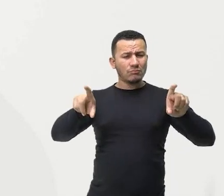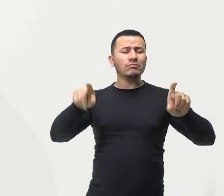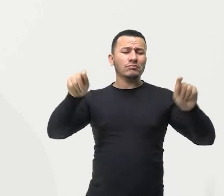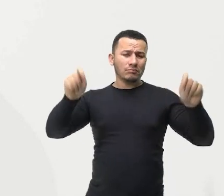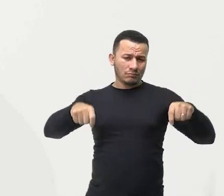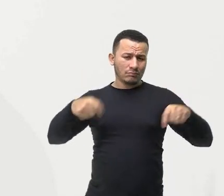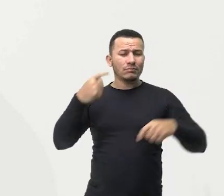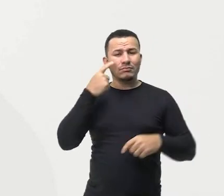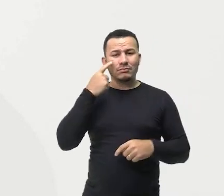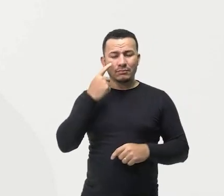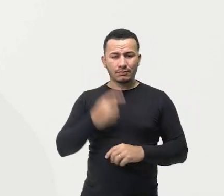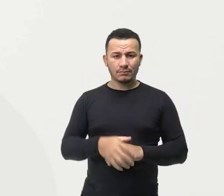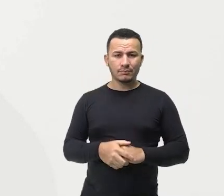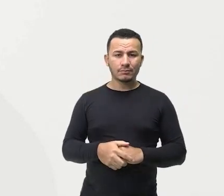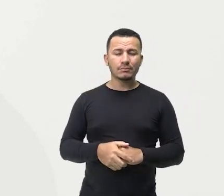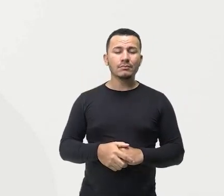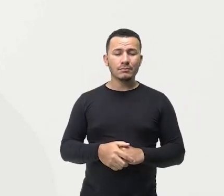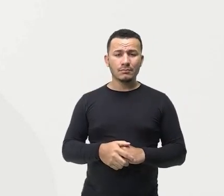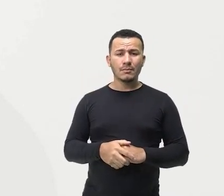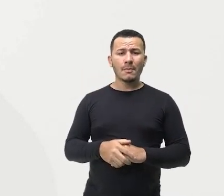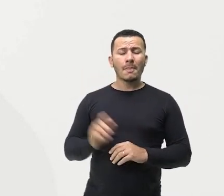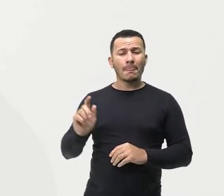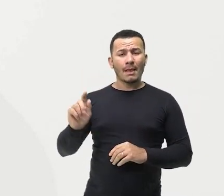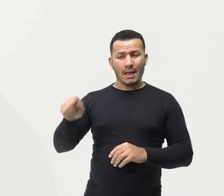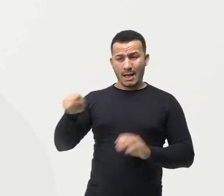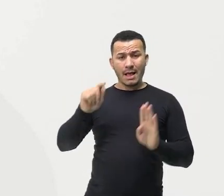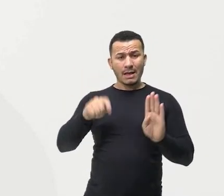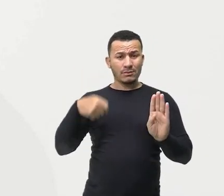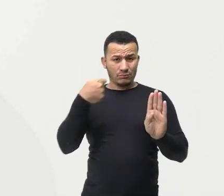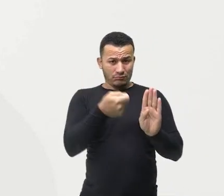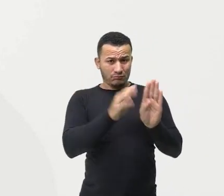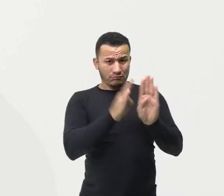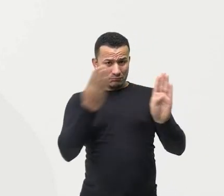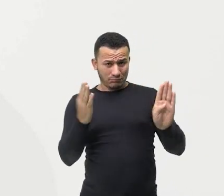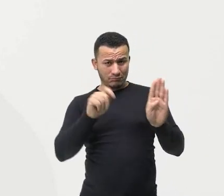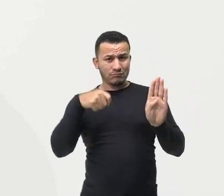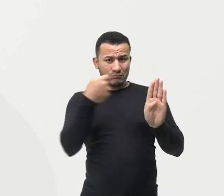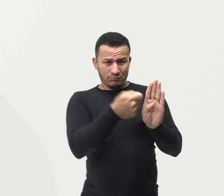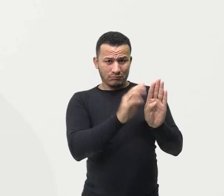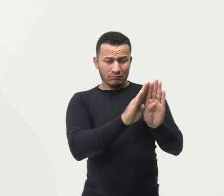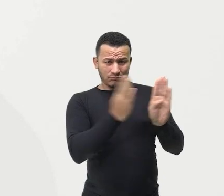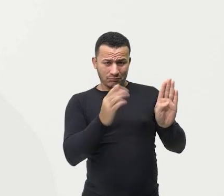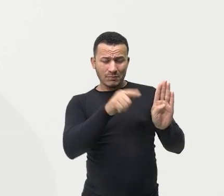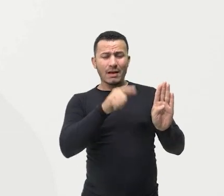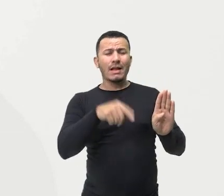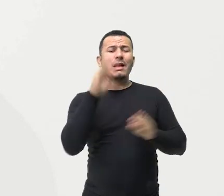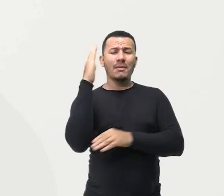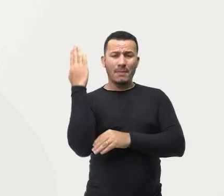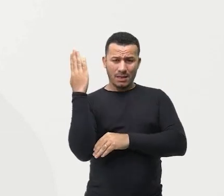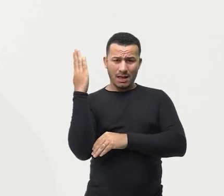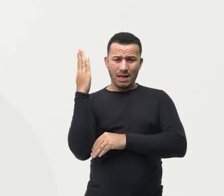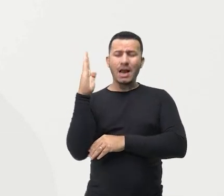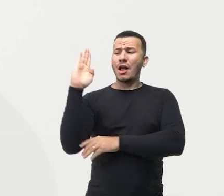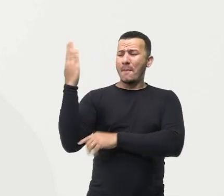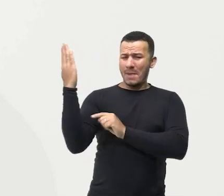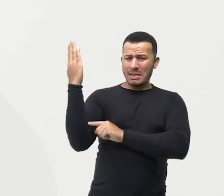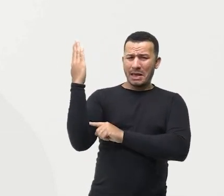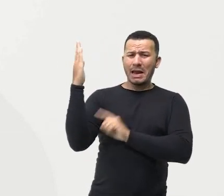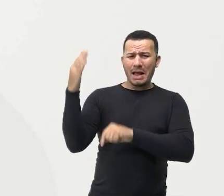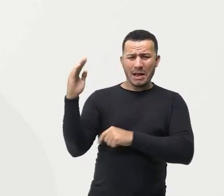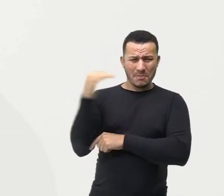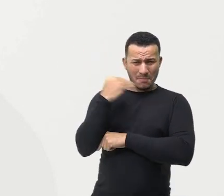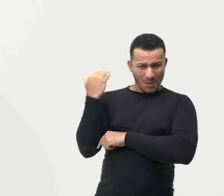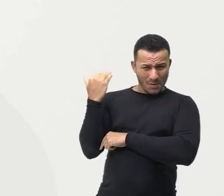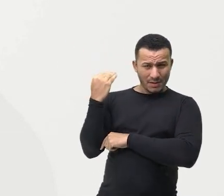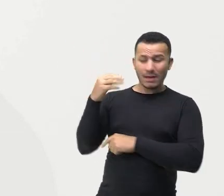certo? Observem, eu sou feita de madeira, madeira, matéria morta. Observem aqui, essas terminações da